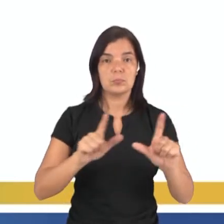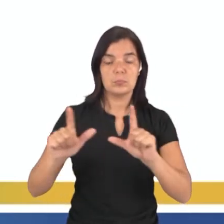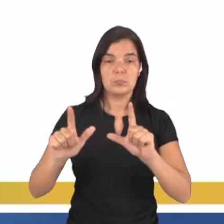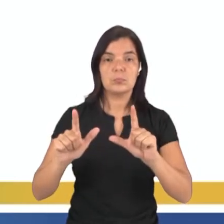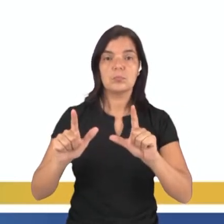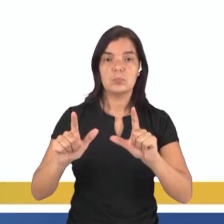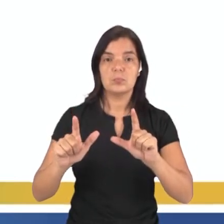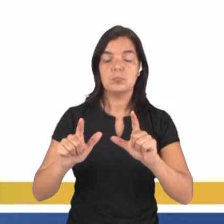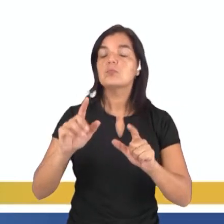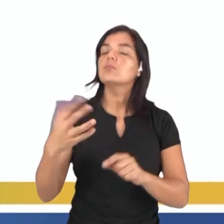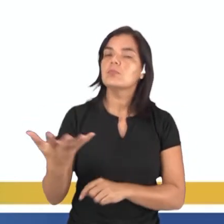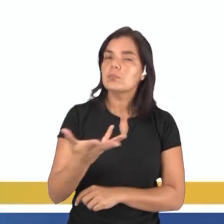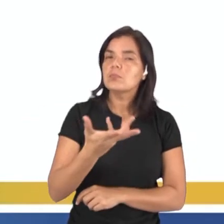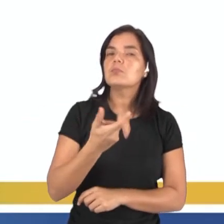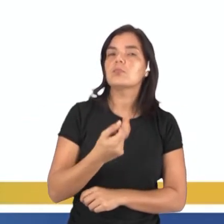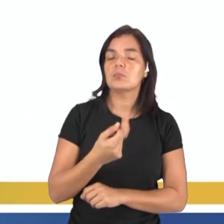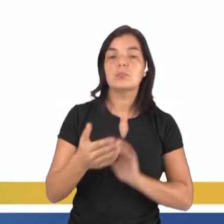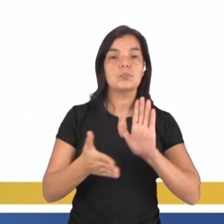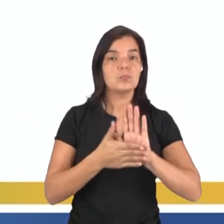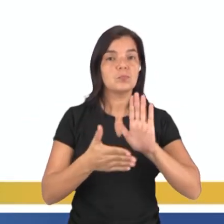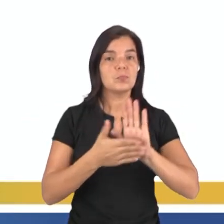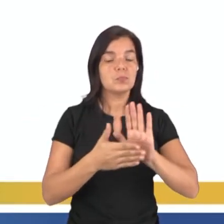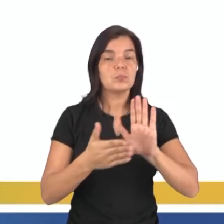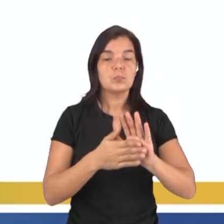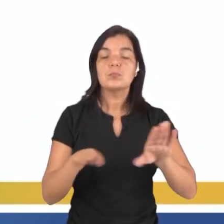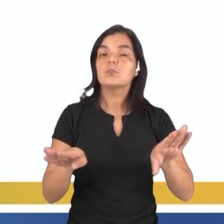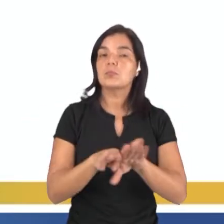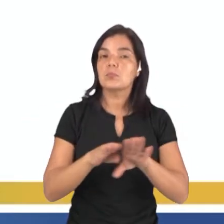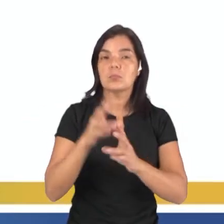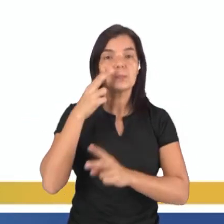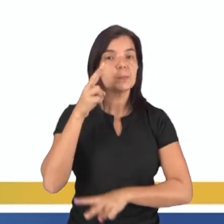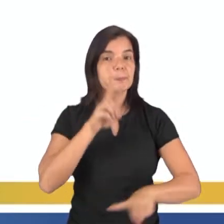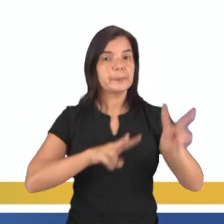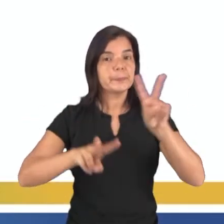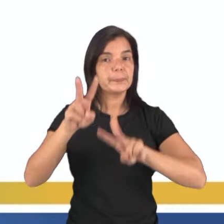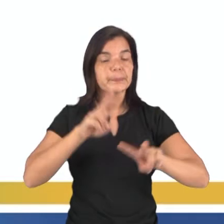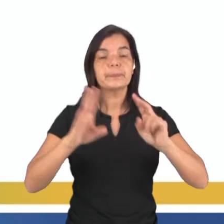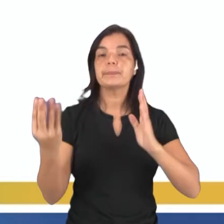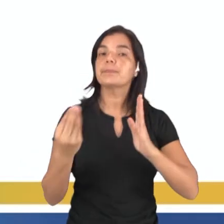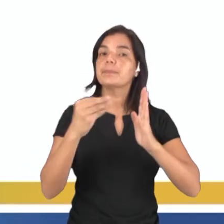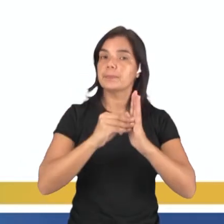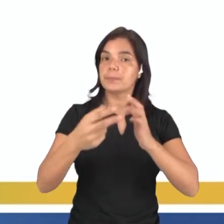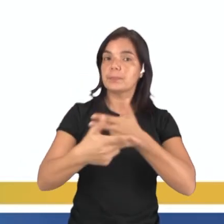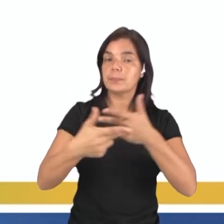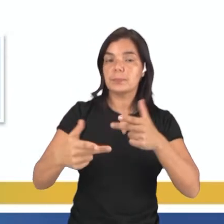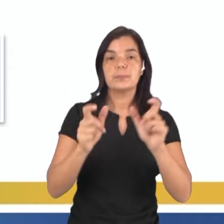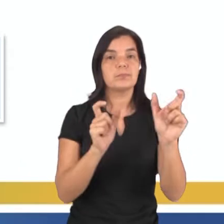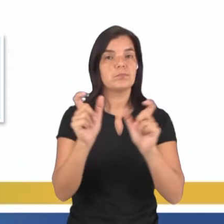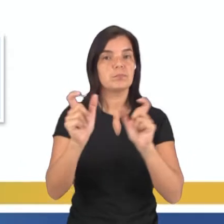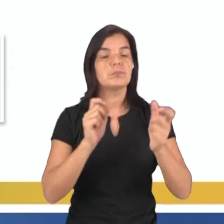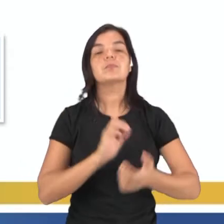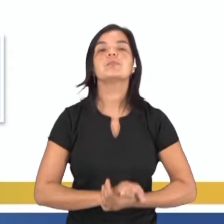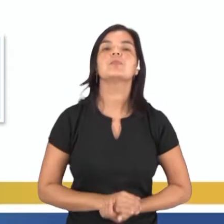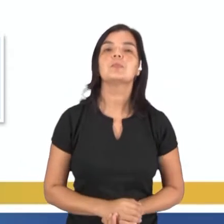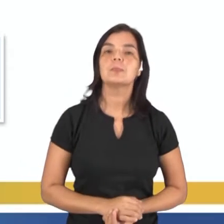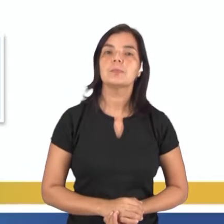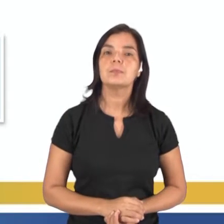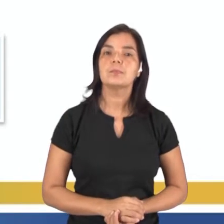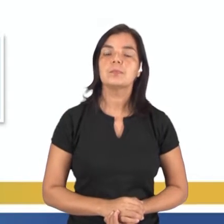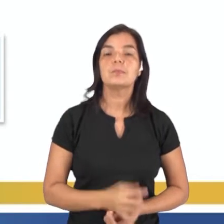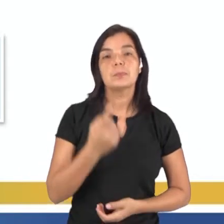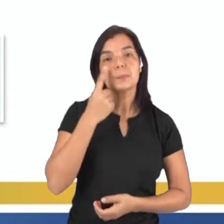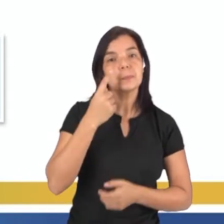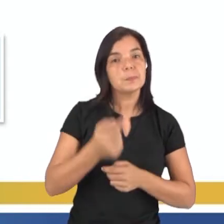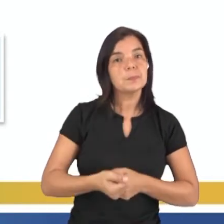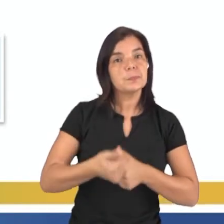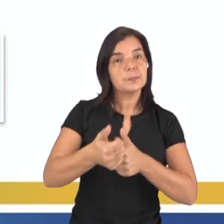mais eficiente e proporcionar uma eficiência visual que acrescente algo às palavras. Olha